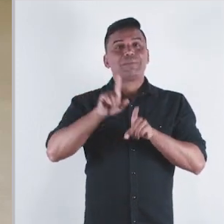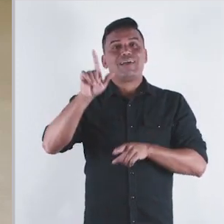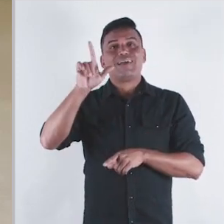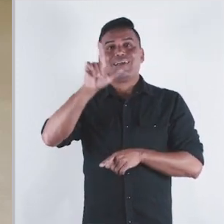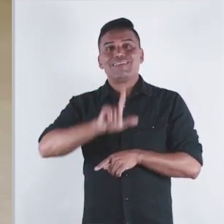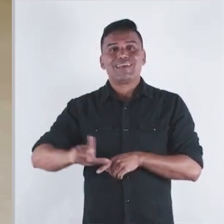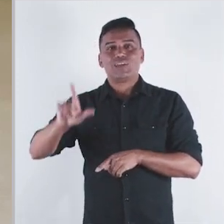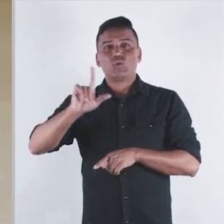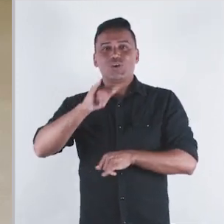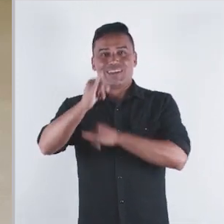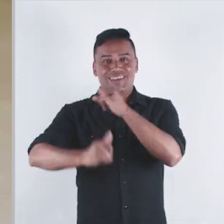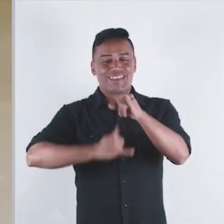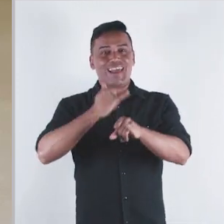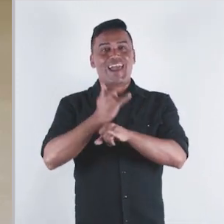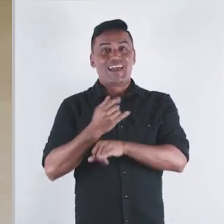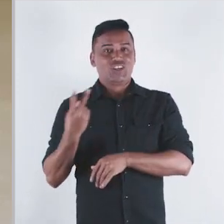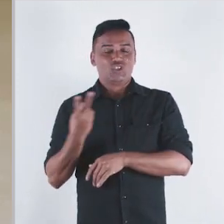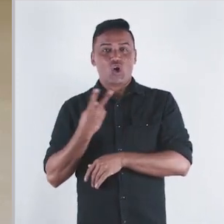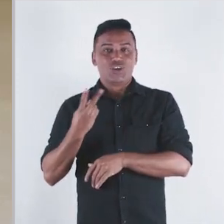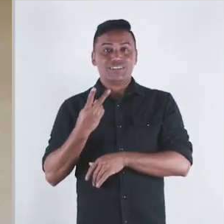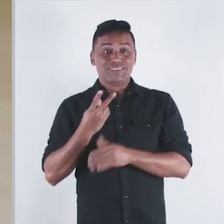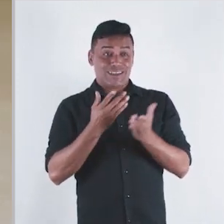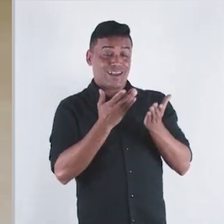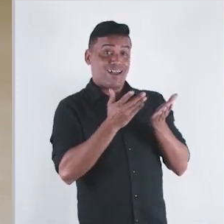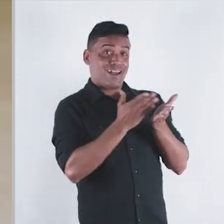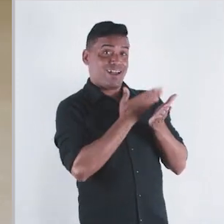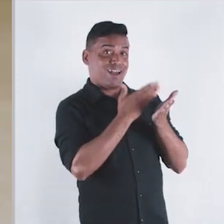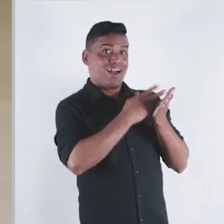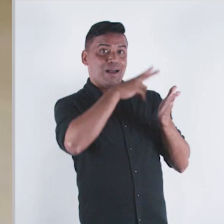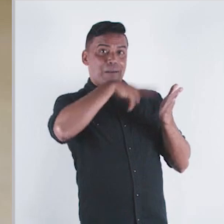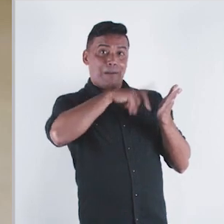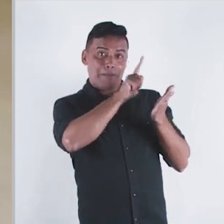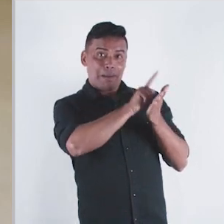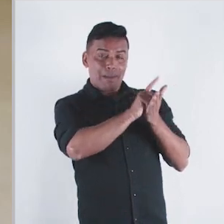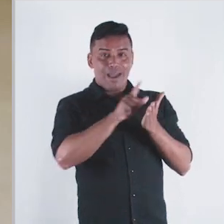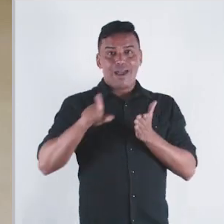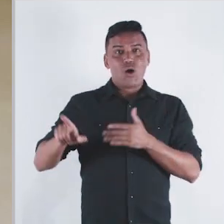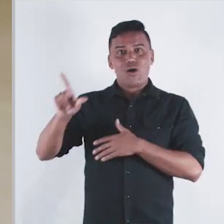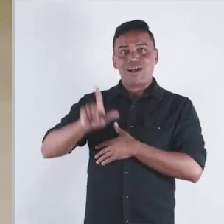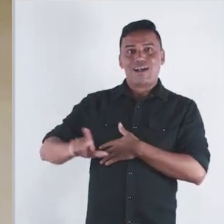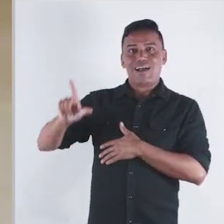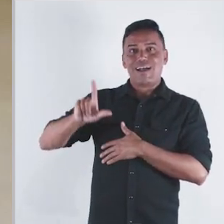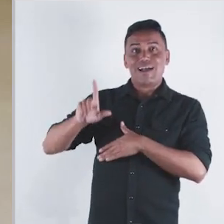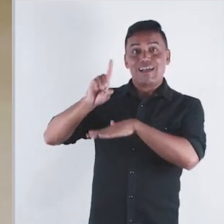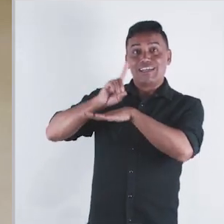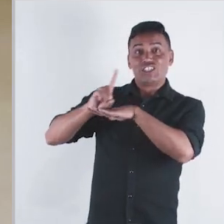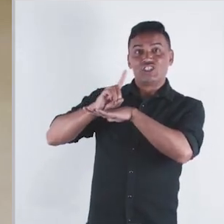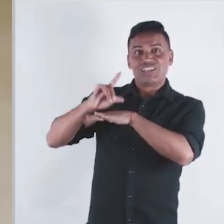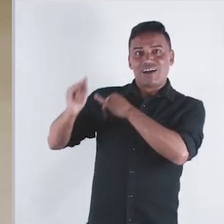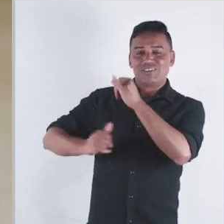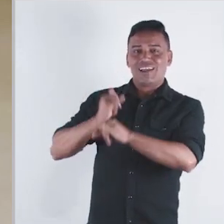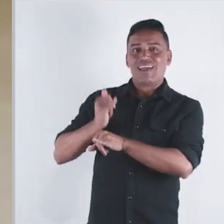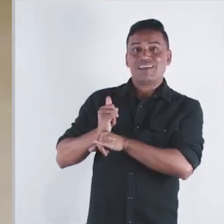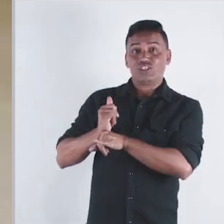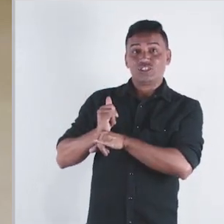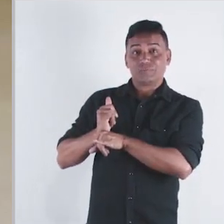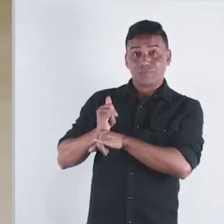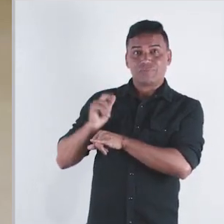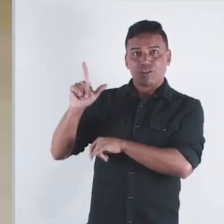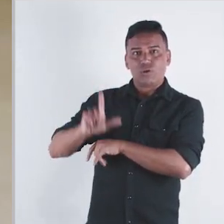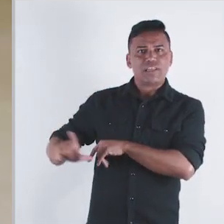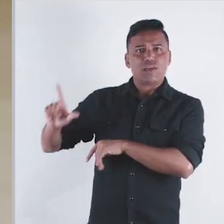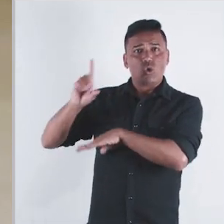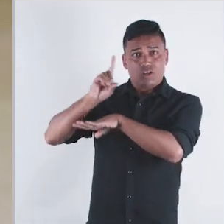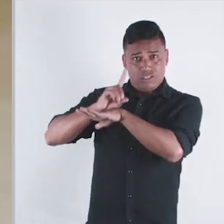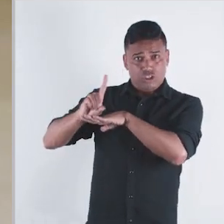sim. Duas coisas separadas. A literatura digital talvez nos possibilite unir